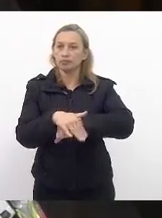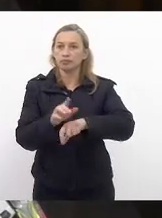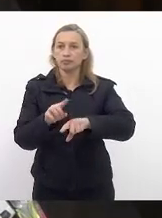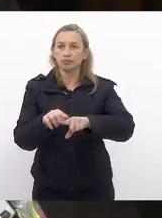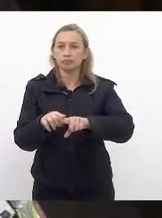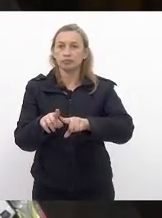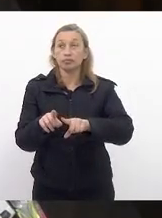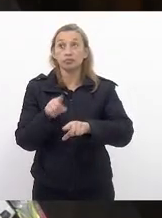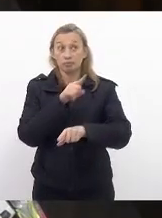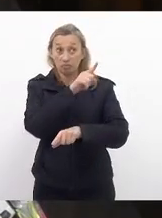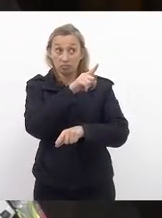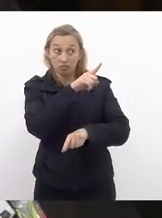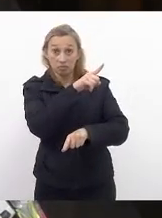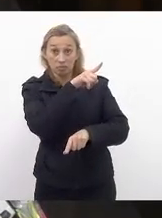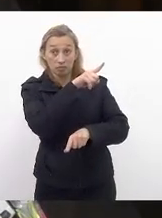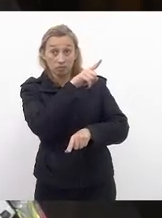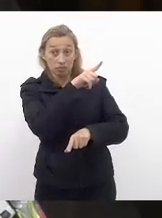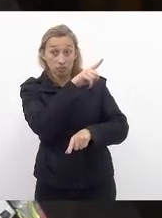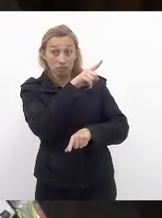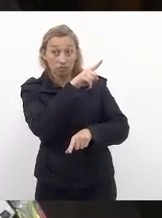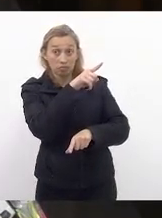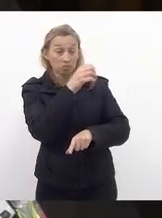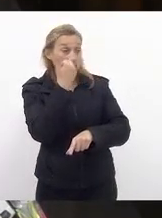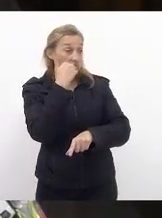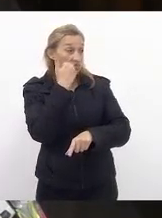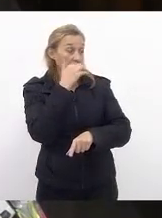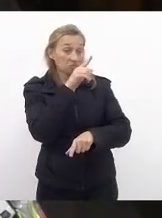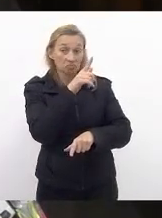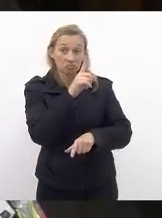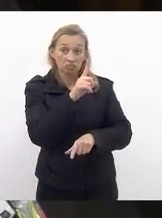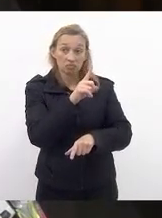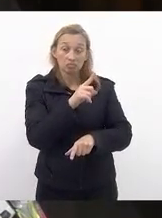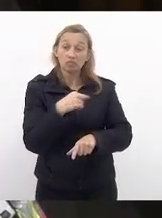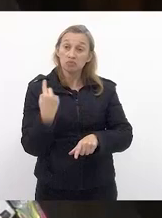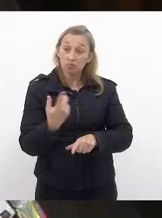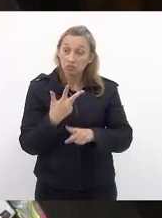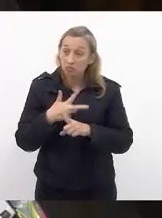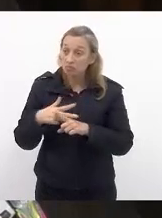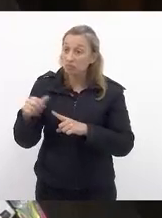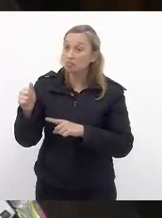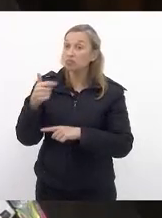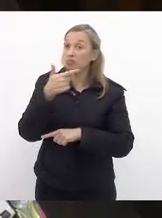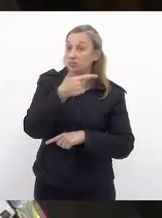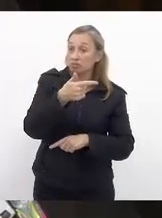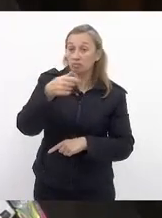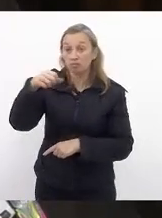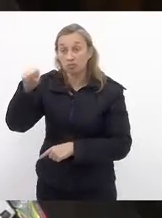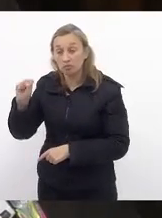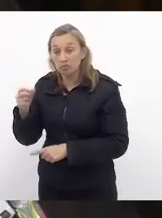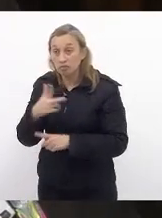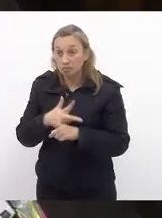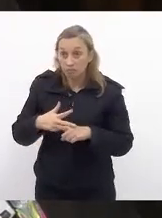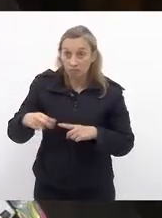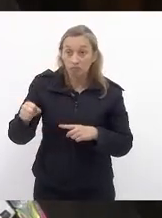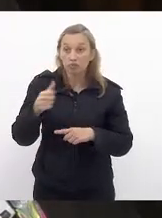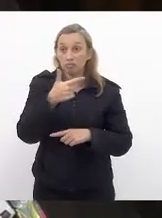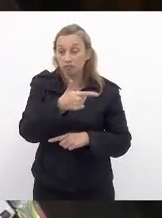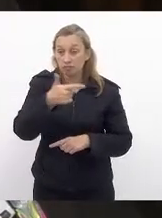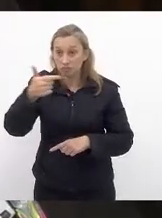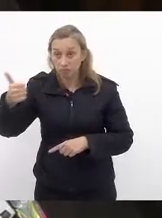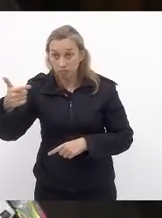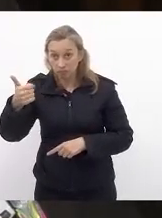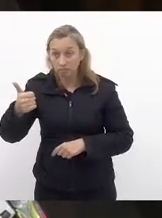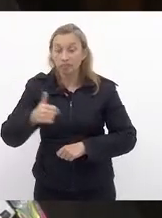baderneiros são eles eles não nos canção nós vencemos em 2018 venceremos em